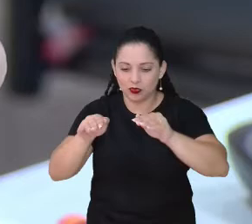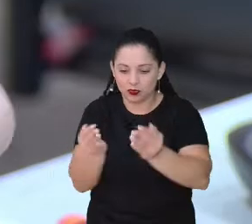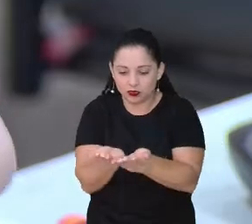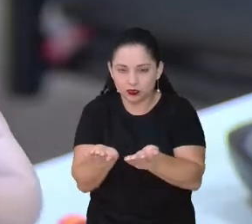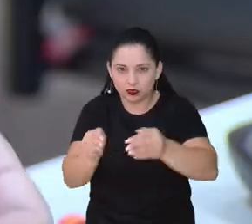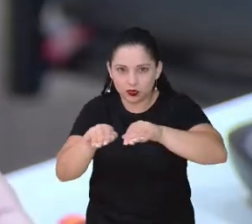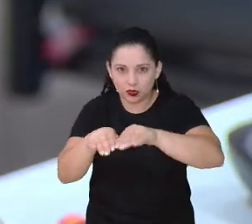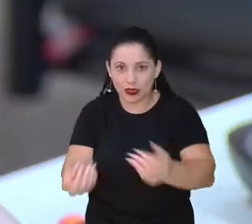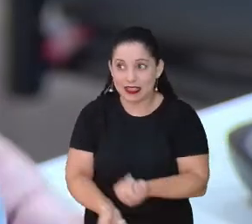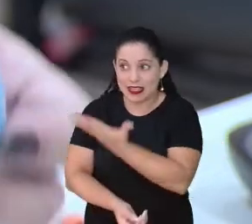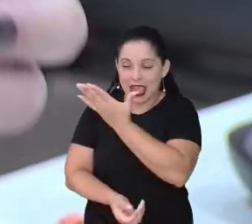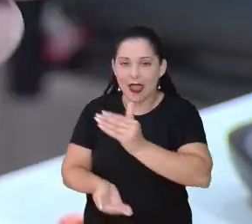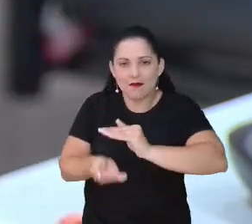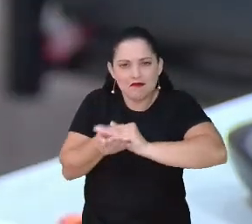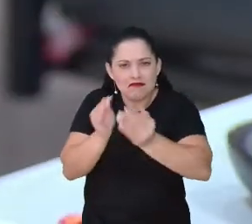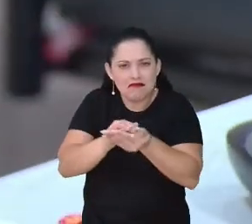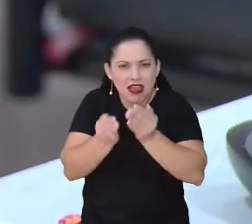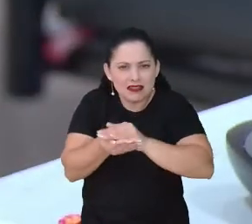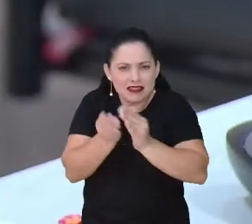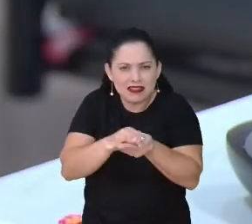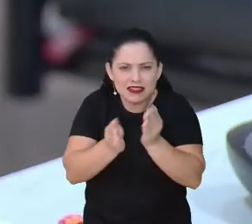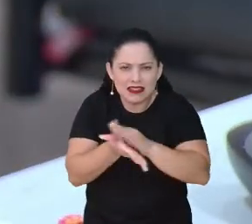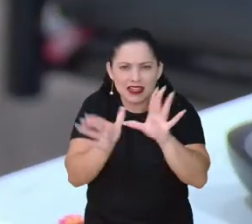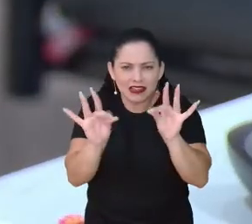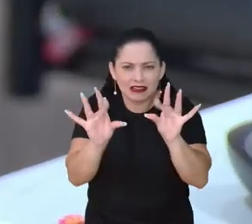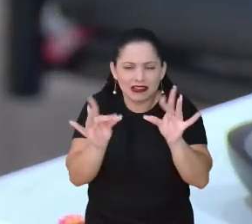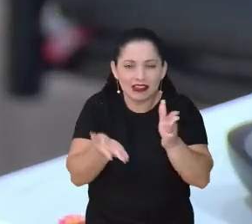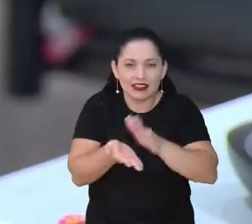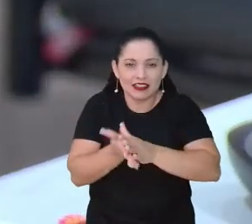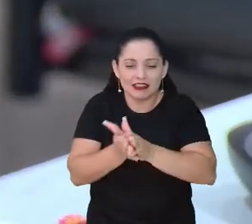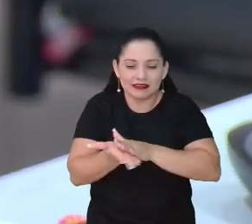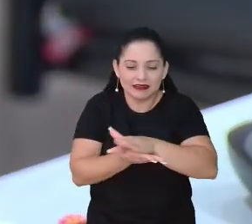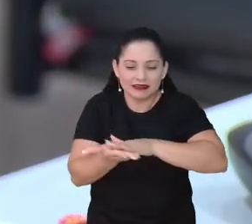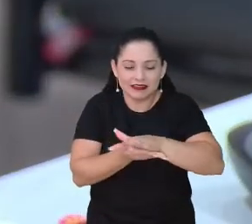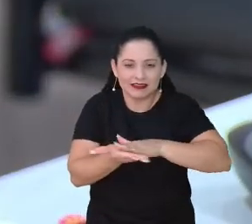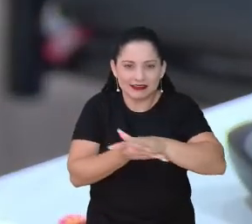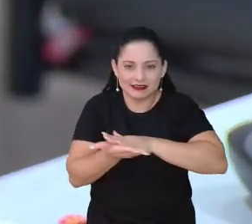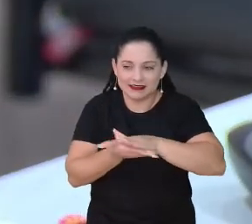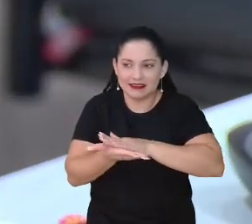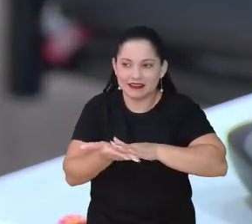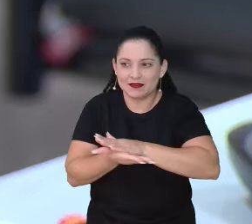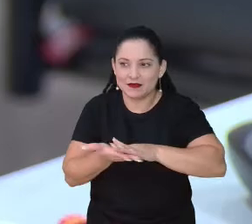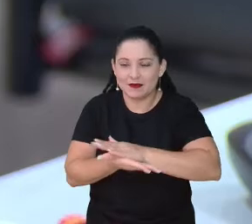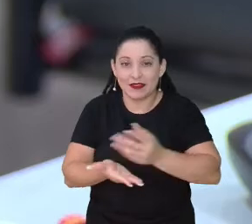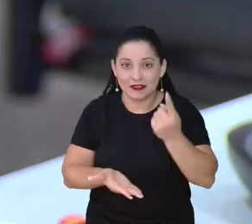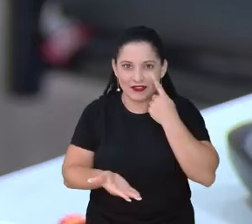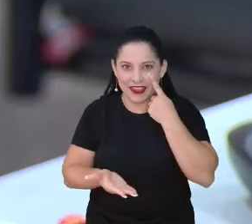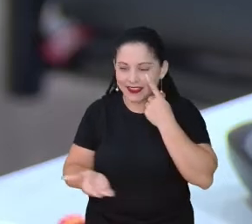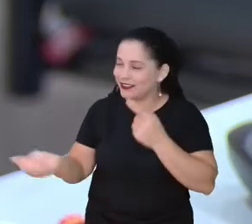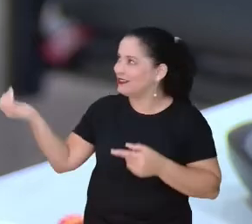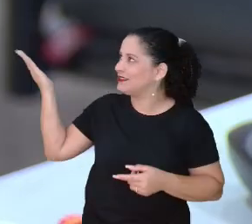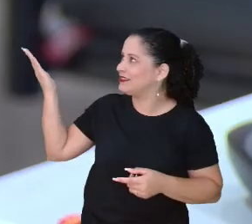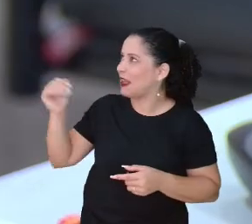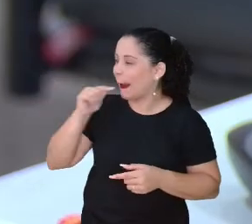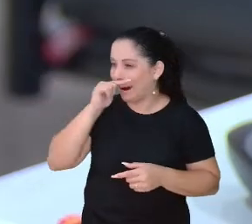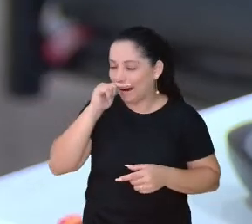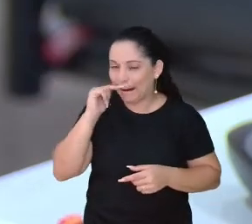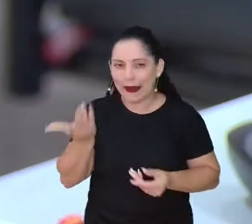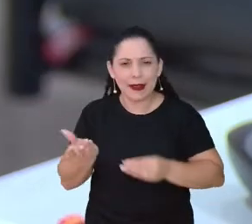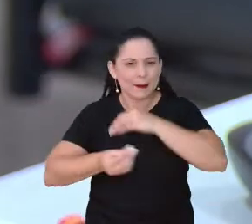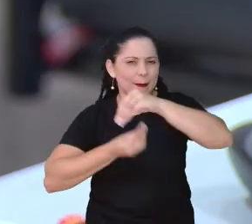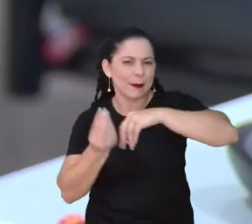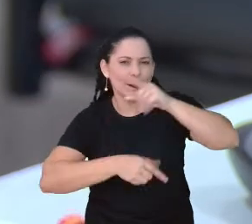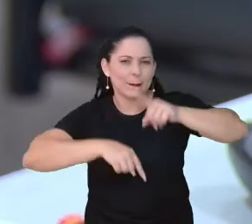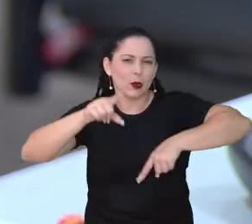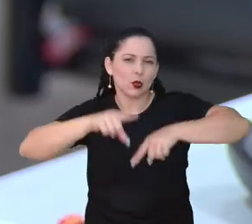modelar, mas vocês vão poder fazer com massa de modelar caseira. Dá uma olhadinha, farinha de